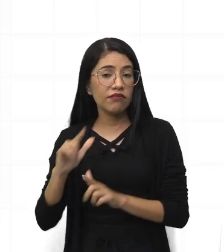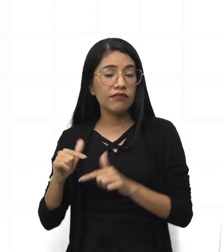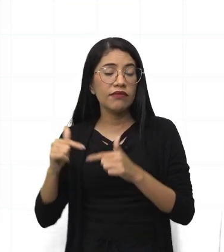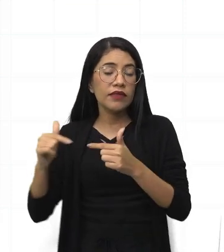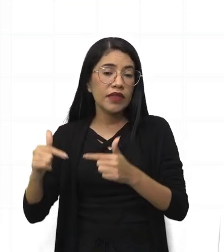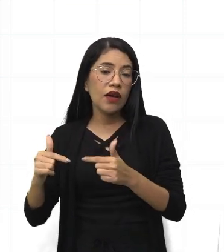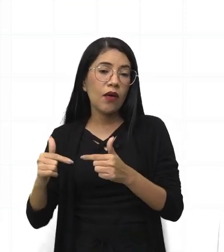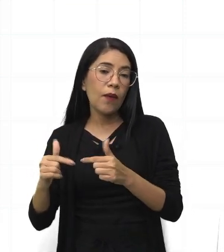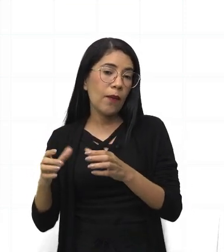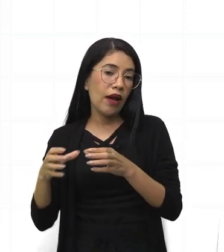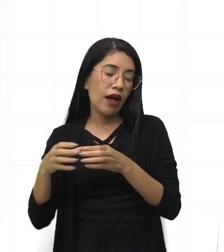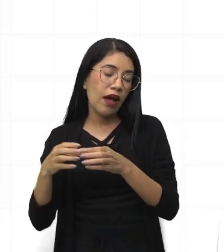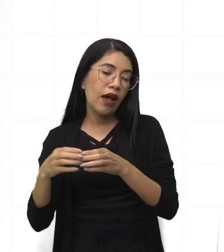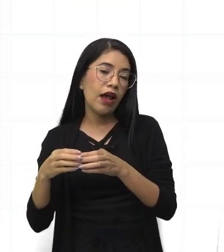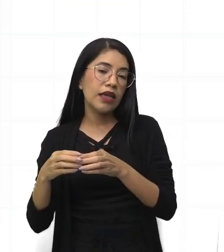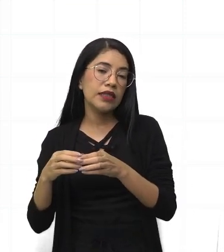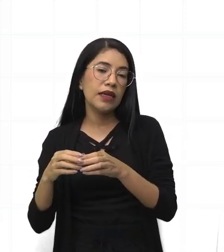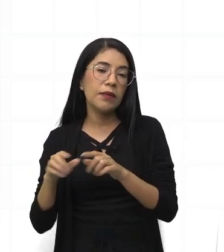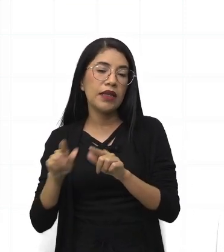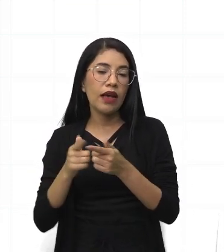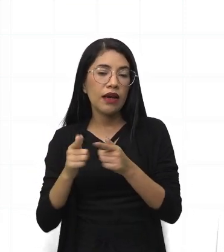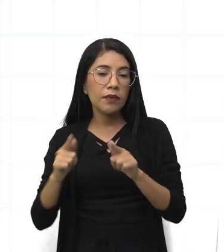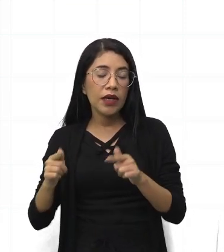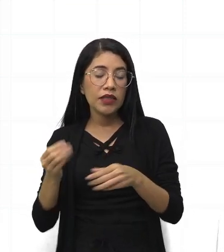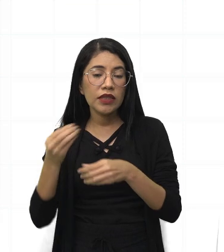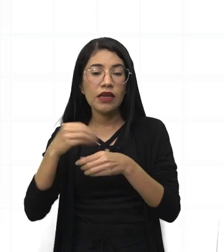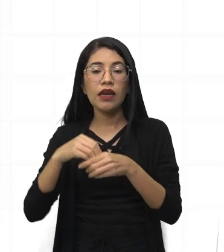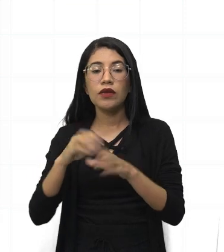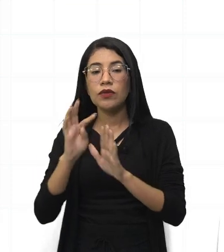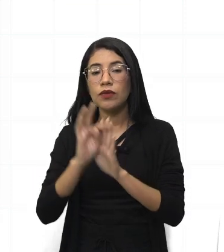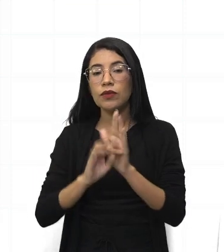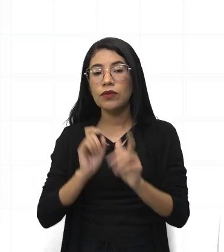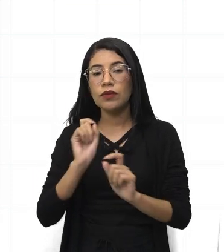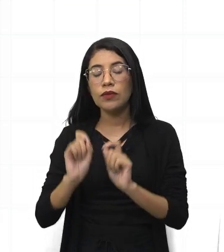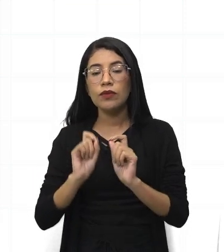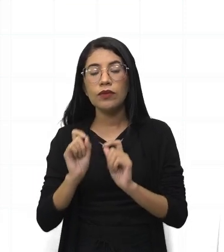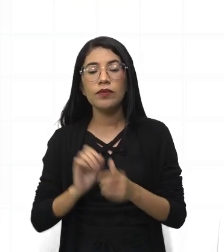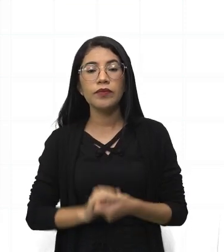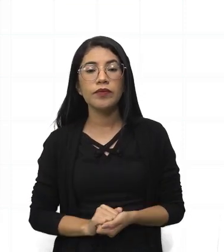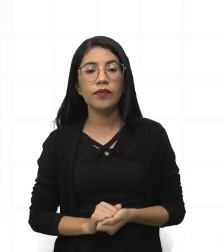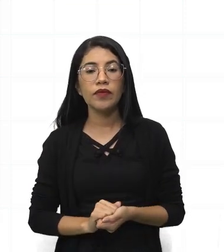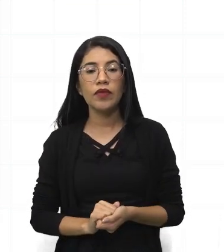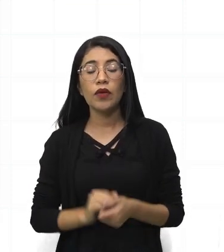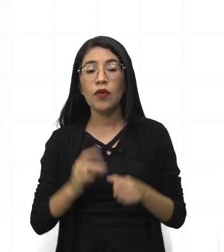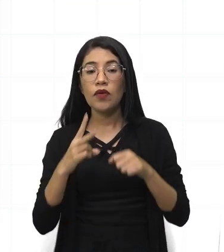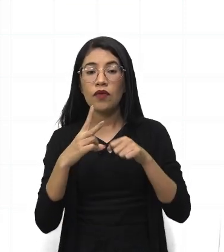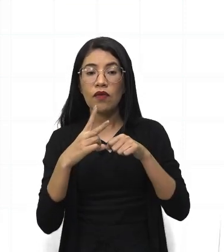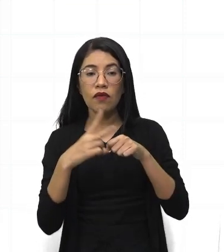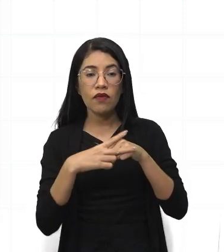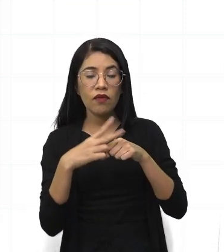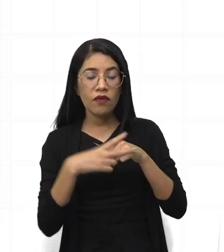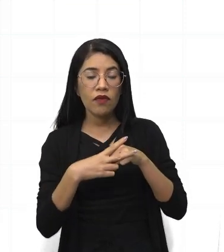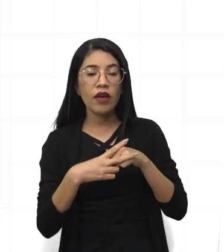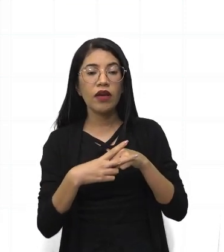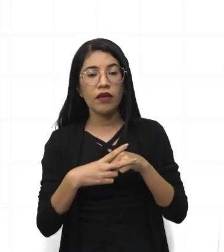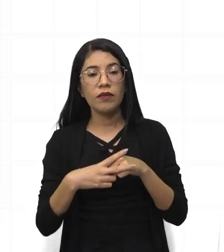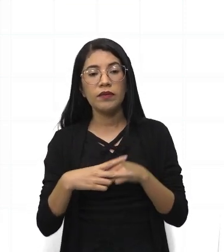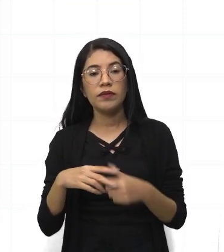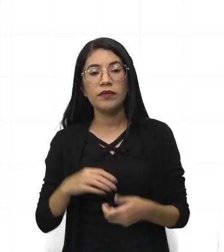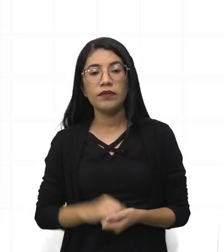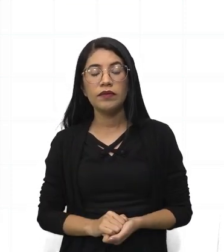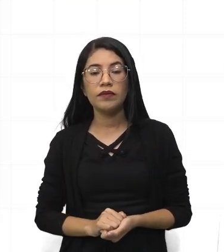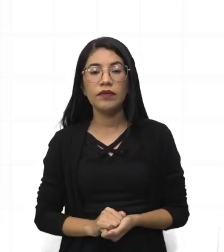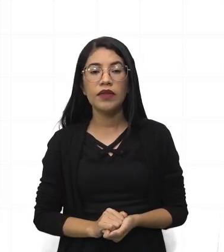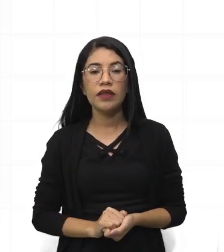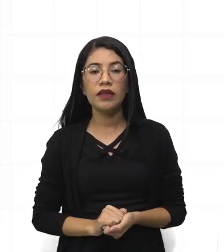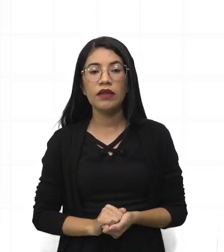uma classe gramatical que vai estar bastante presente dentro desse texto é o quê? Os verbos, né? E aí eu trago para